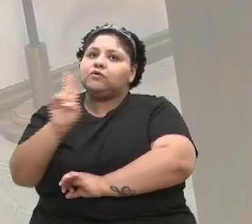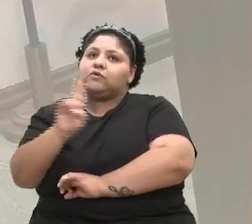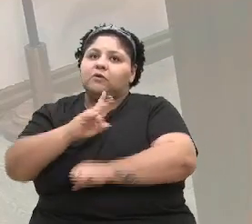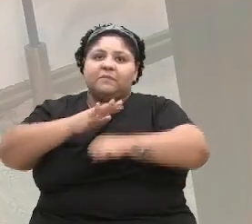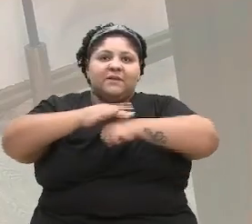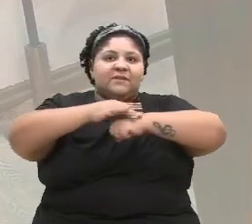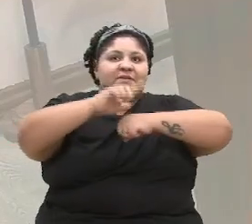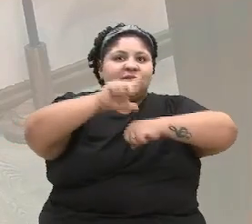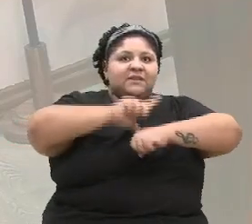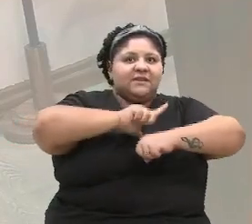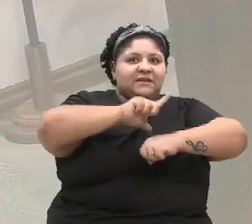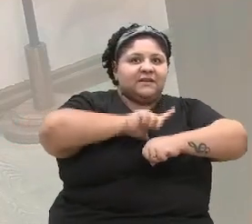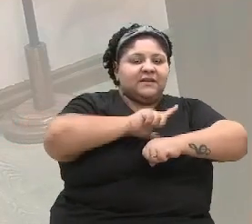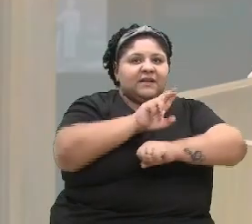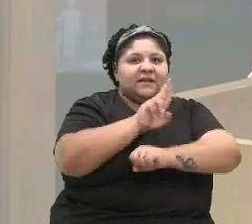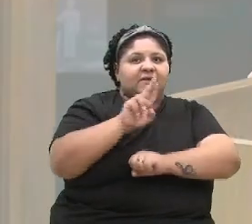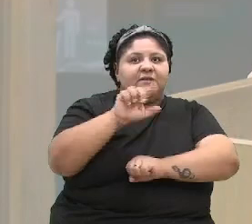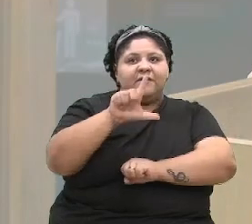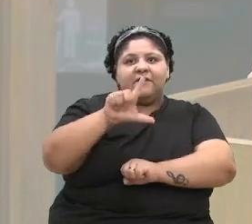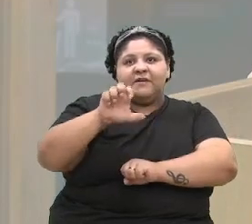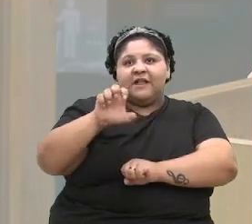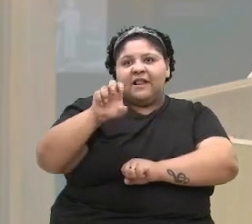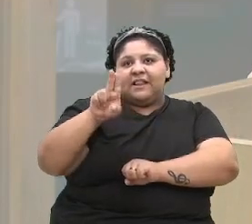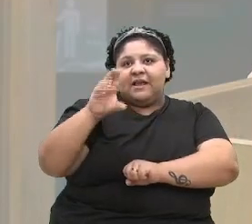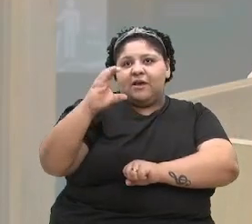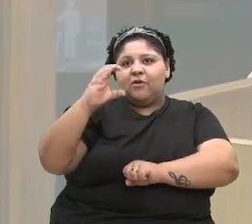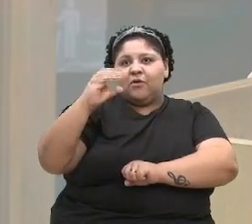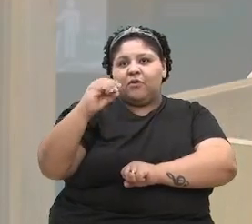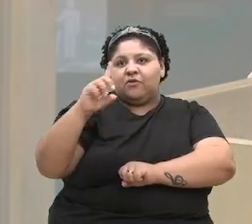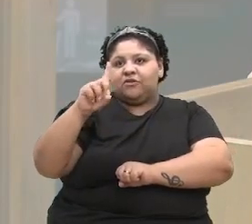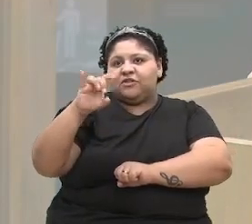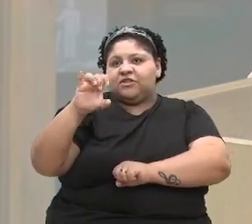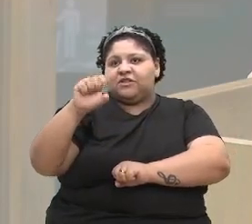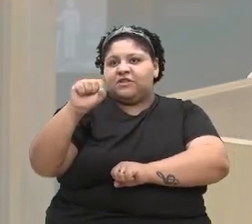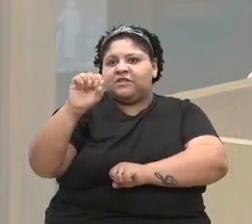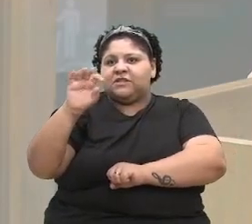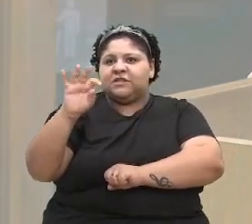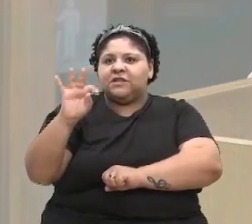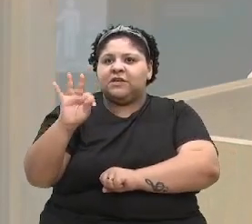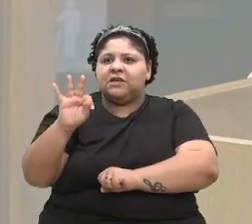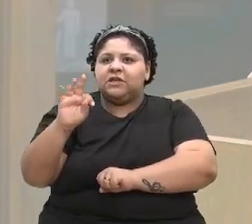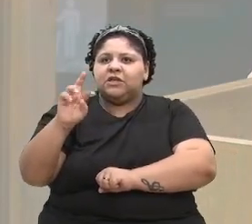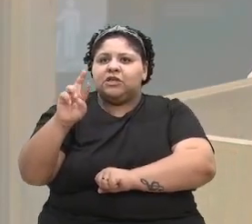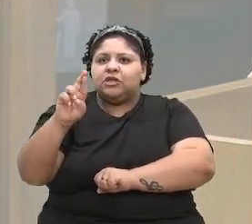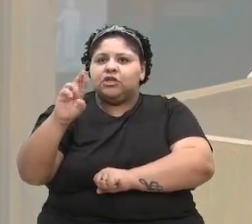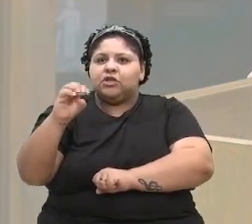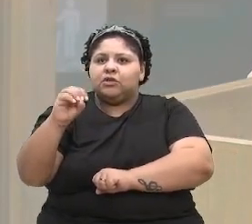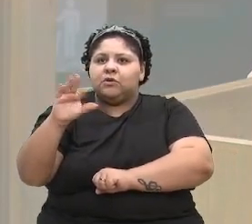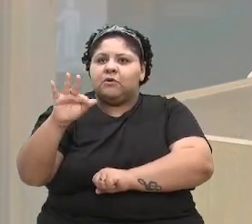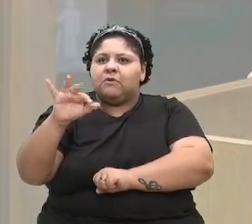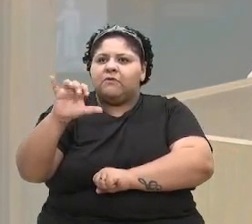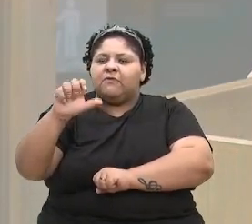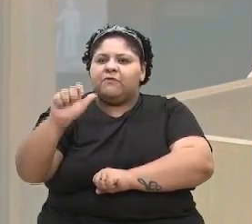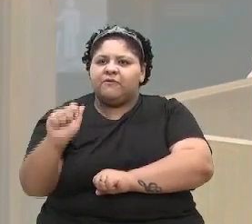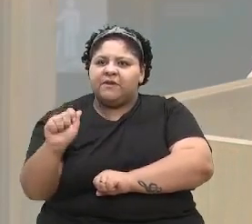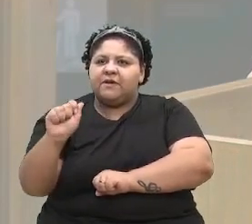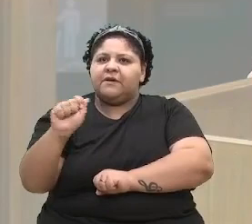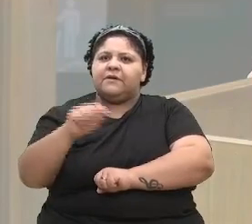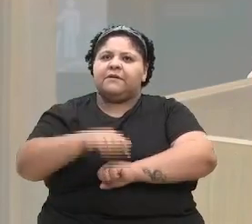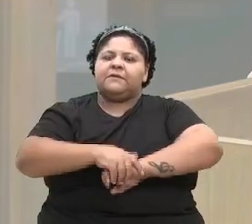tem. Esse nome, leucodistrofia metacromática. É uma doença rara.